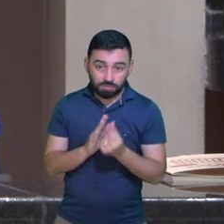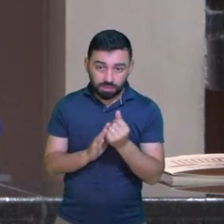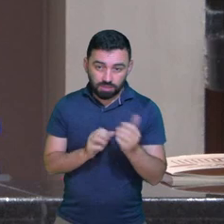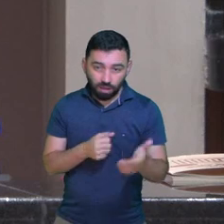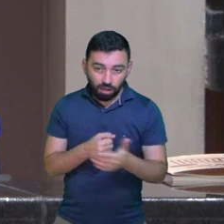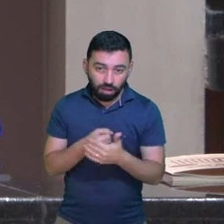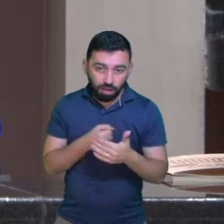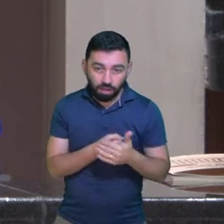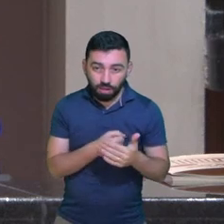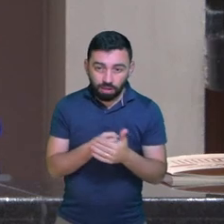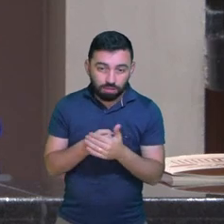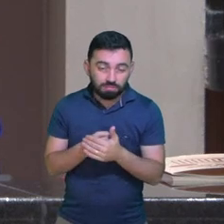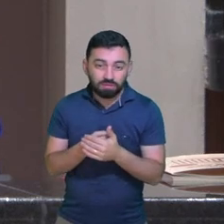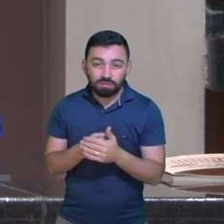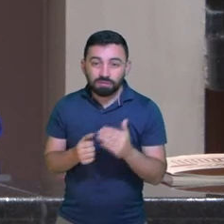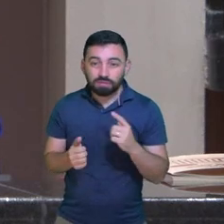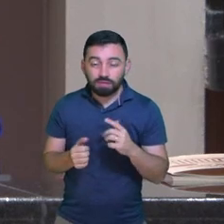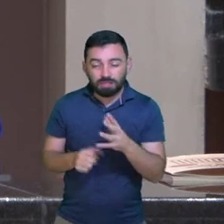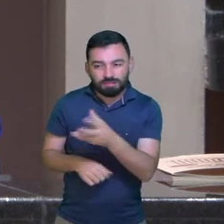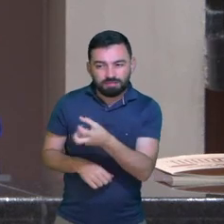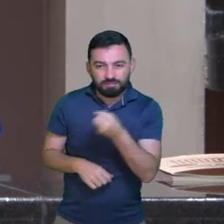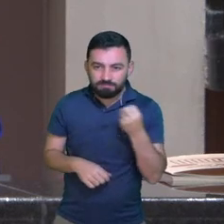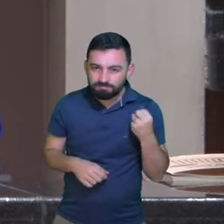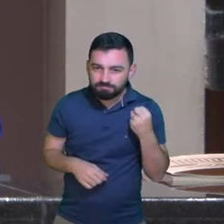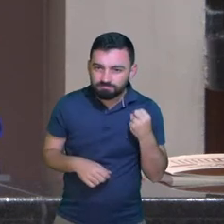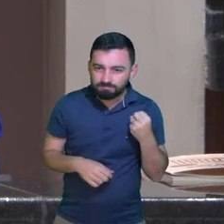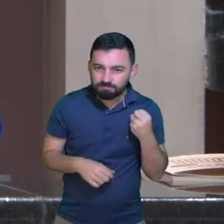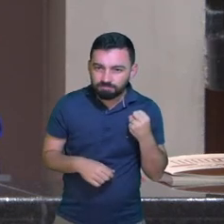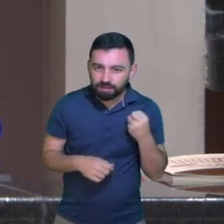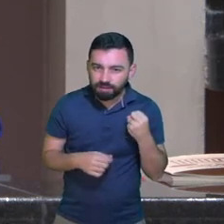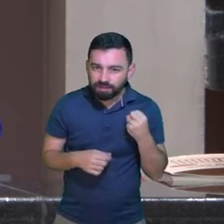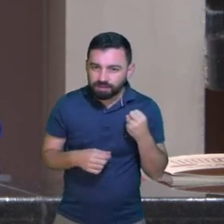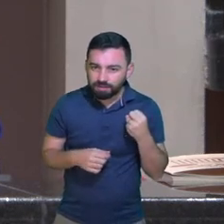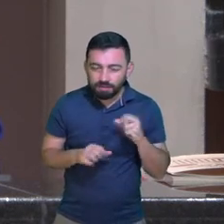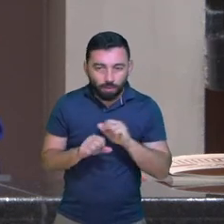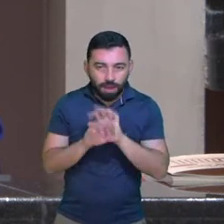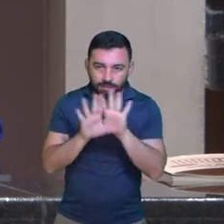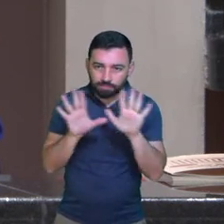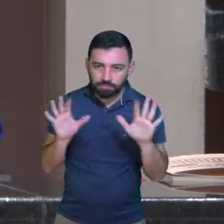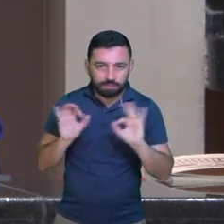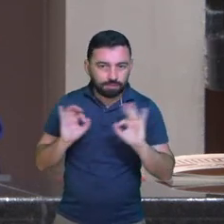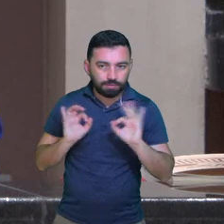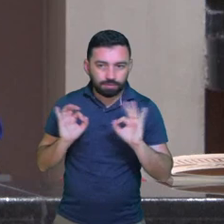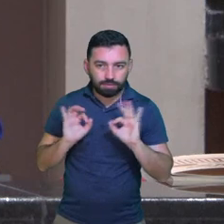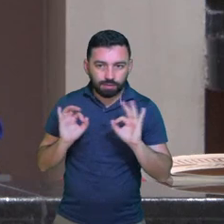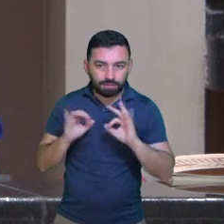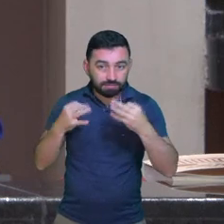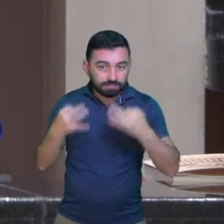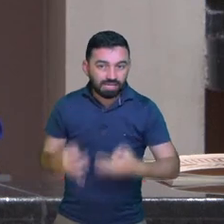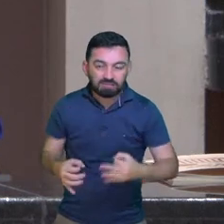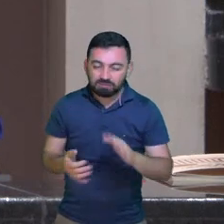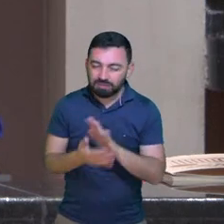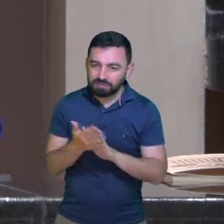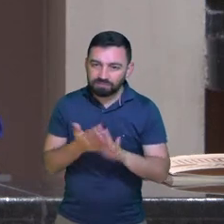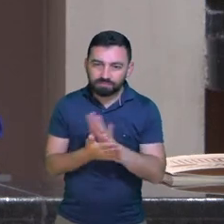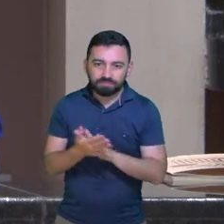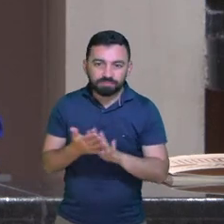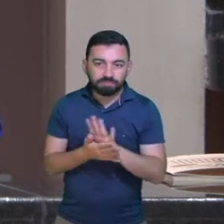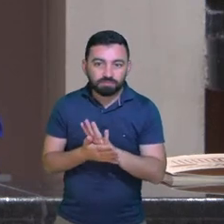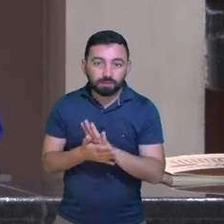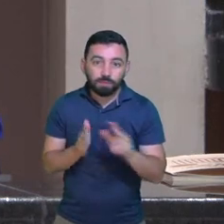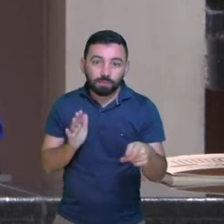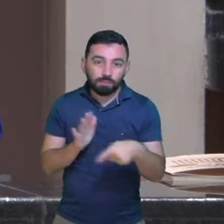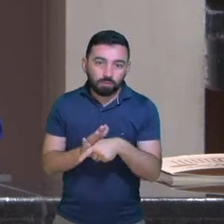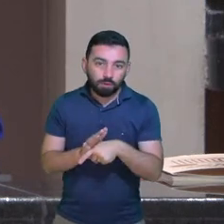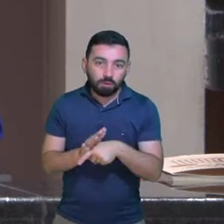tá se apropriando de forma nada transparente civilizada do orçamento da